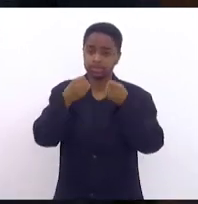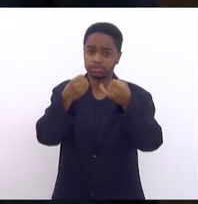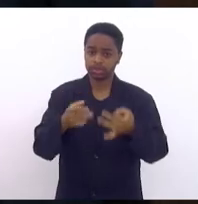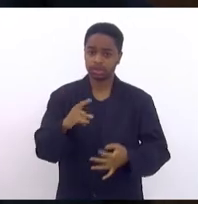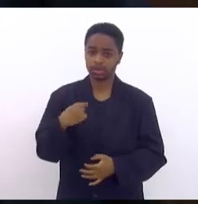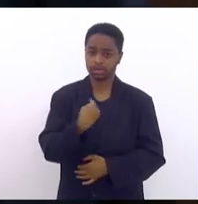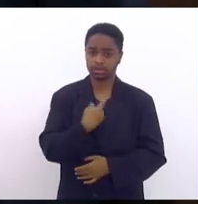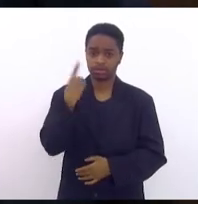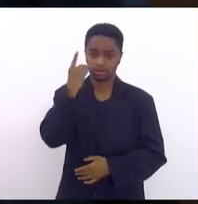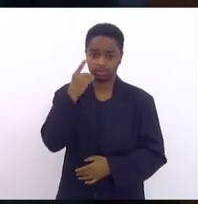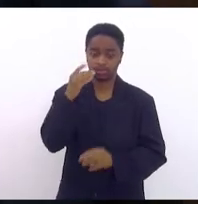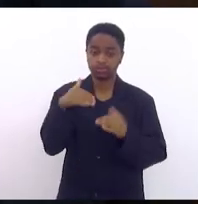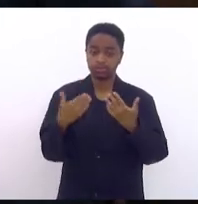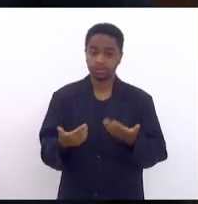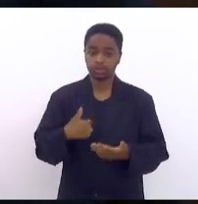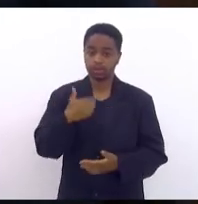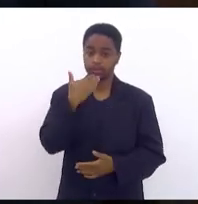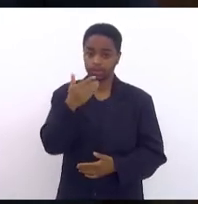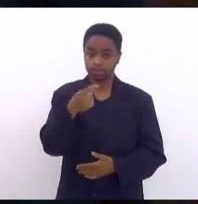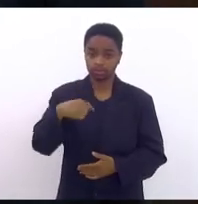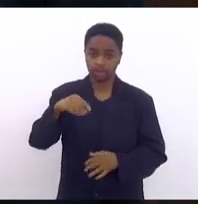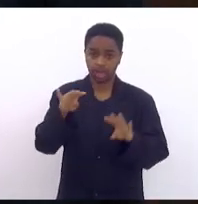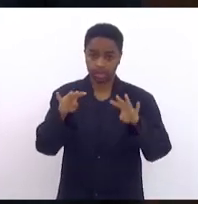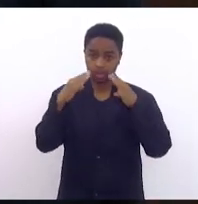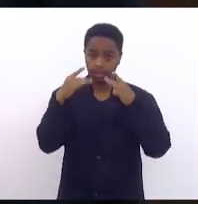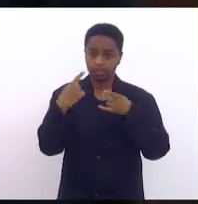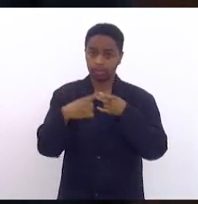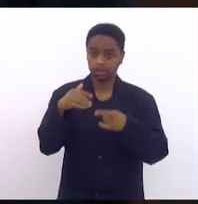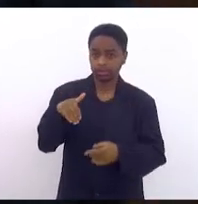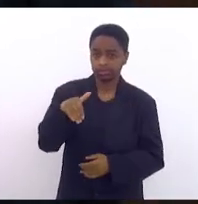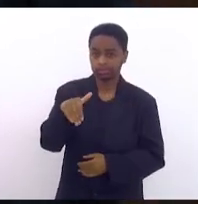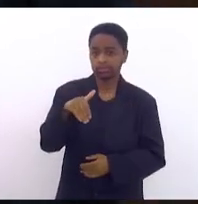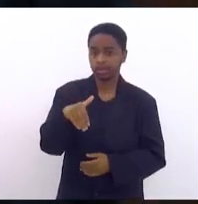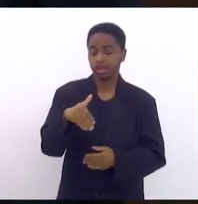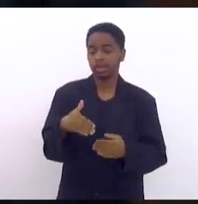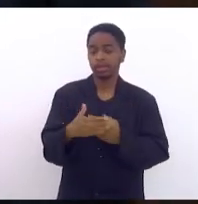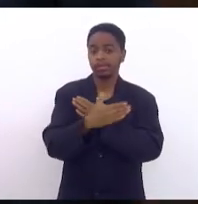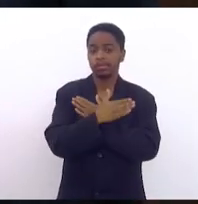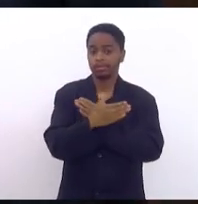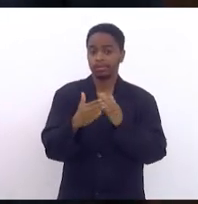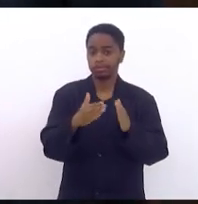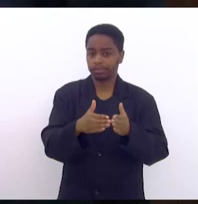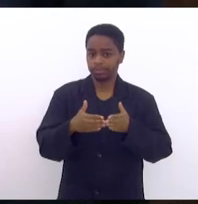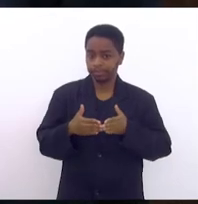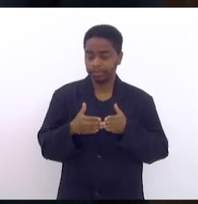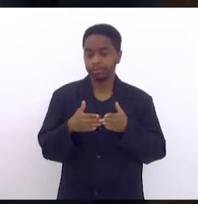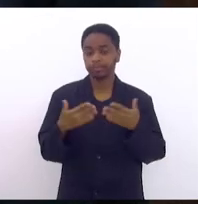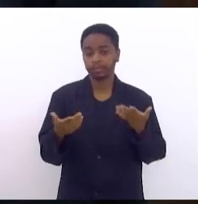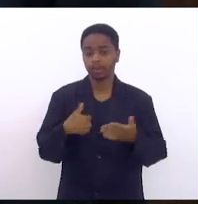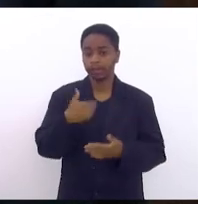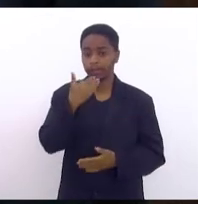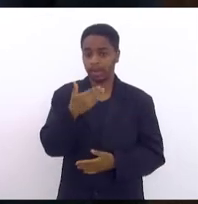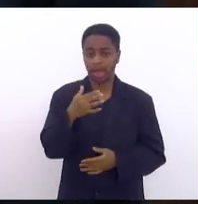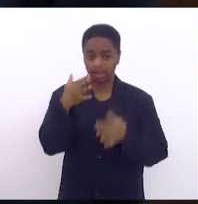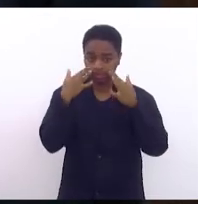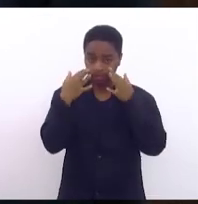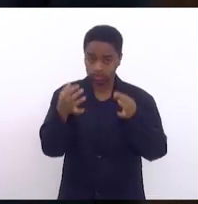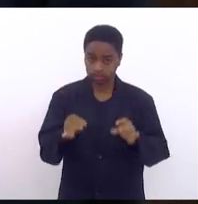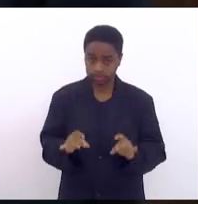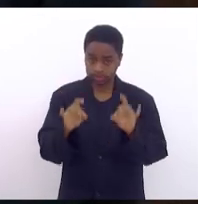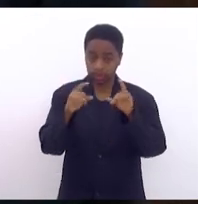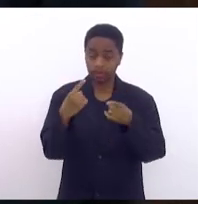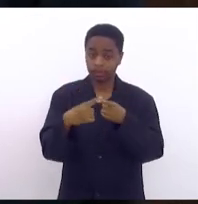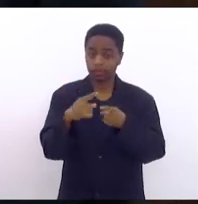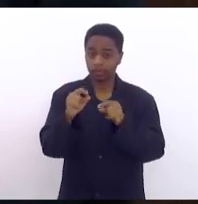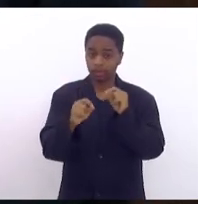Então, eu peço a atenção, porque nós estamos às vésperas do recesso, uma atenção especial de Vossa Excelência, porque está em jogo o